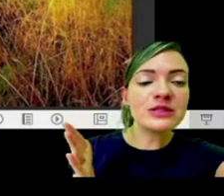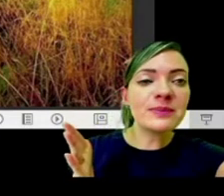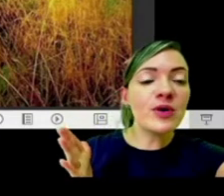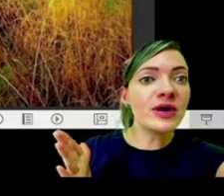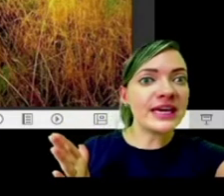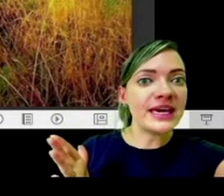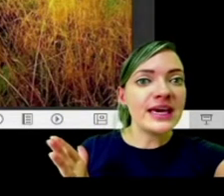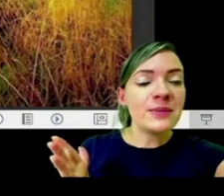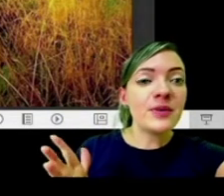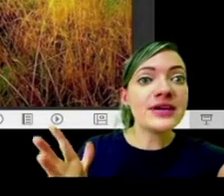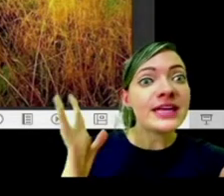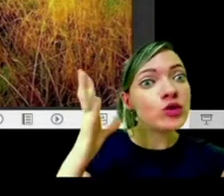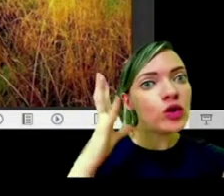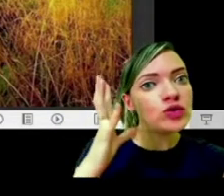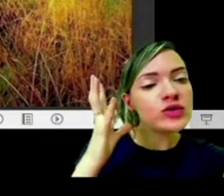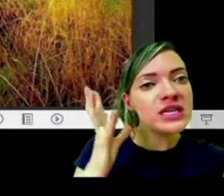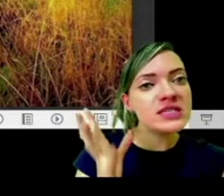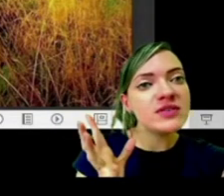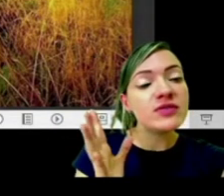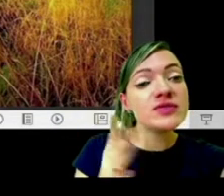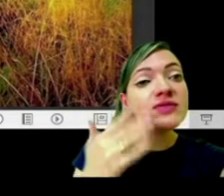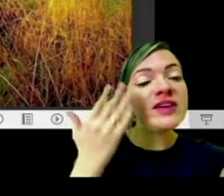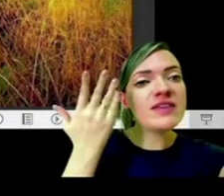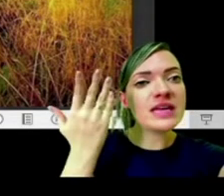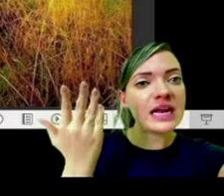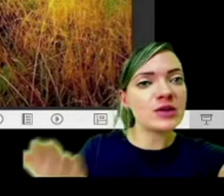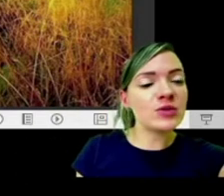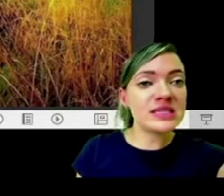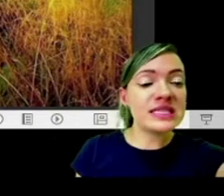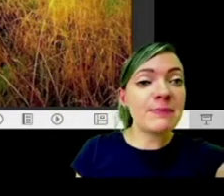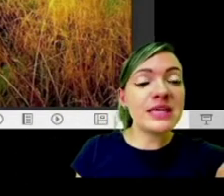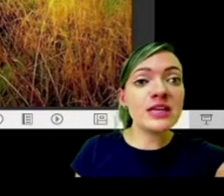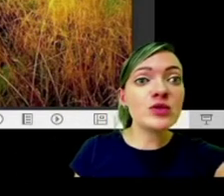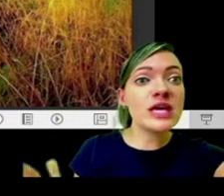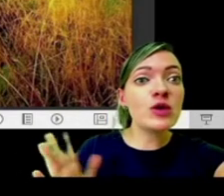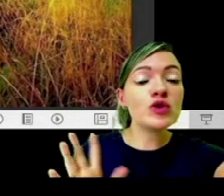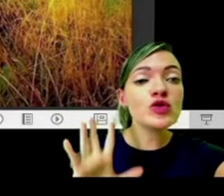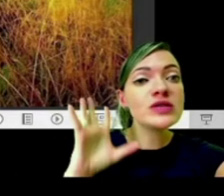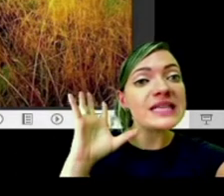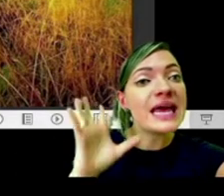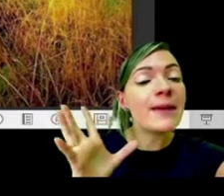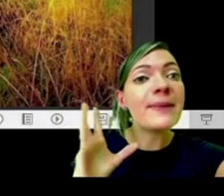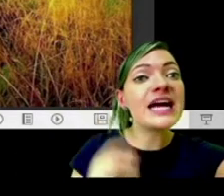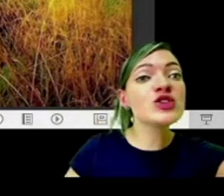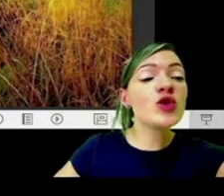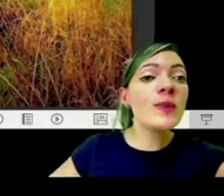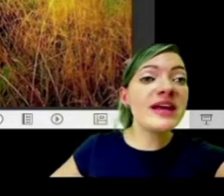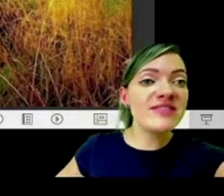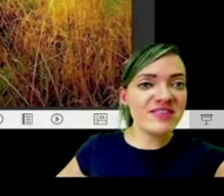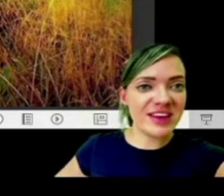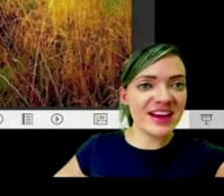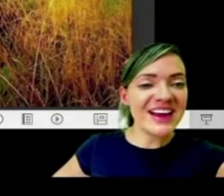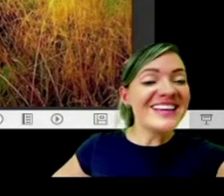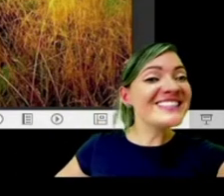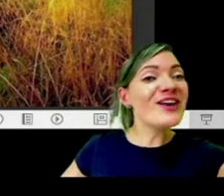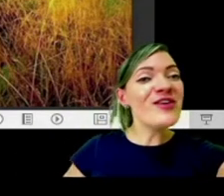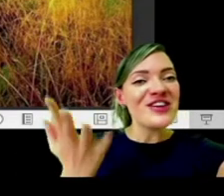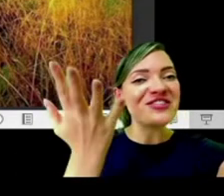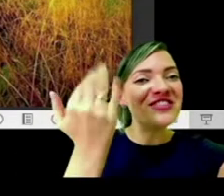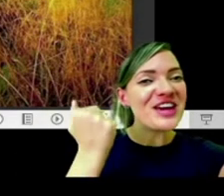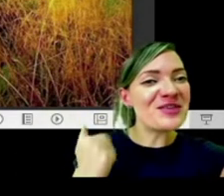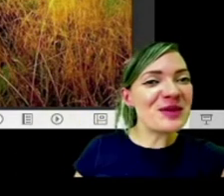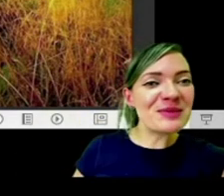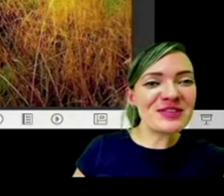muito em alta, por quê? Porque todos os seres vivos vivem na natureza e dependem dos recursos dela para sobreviver.